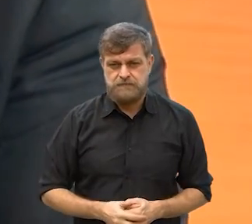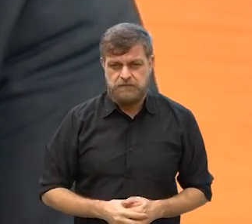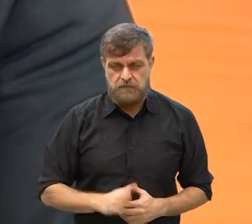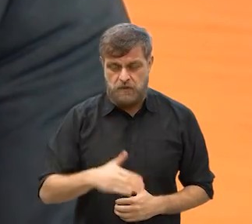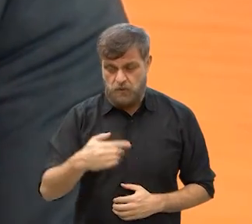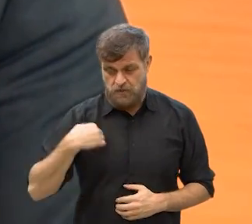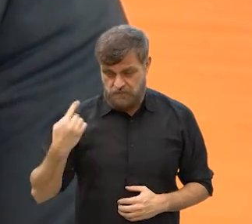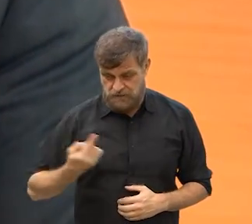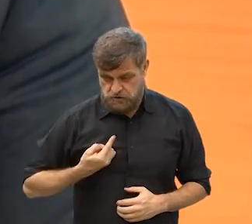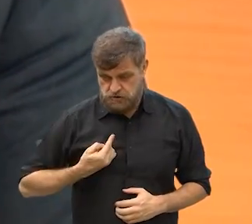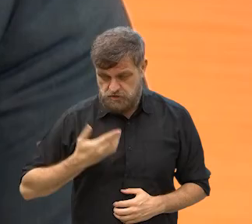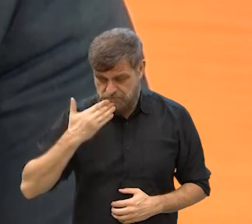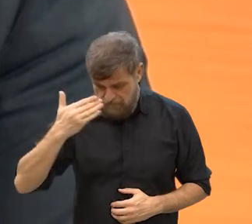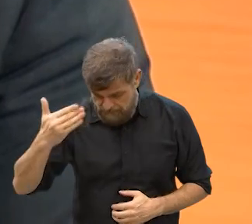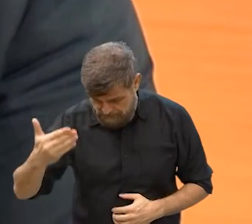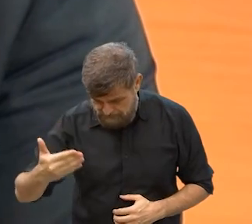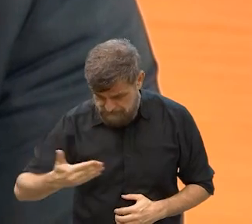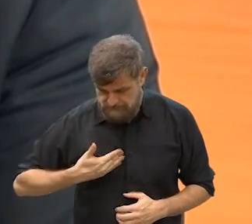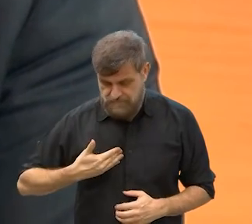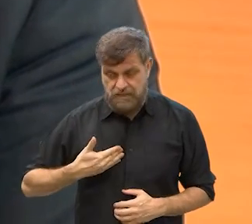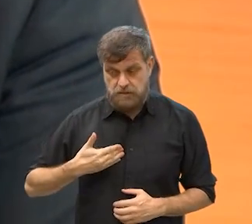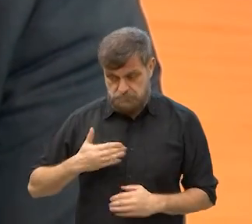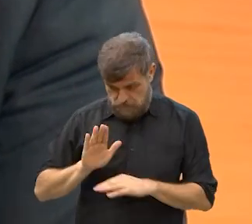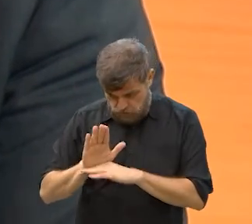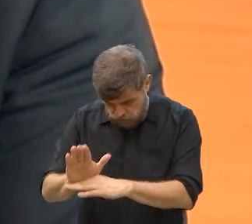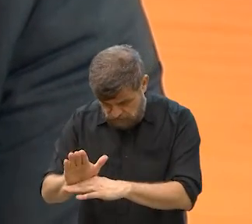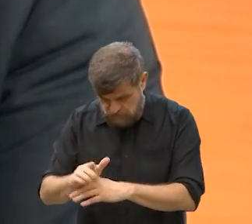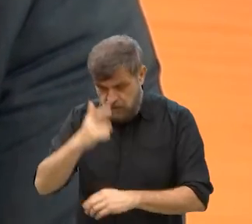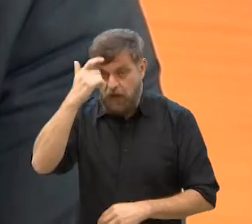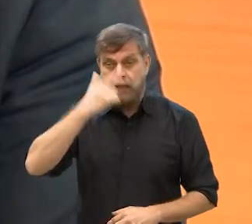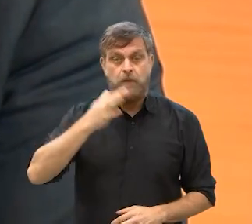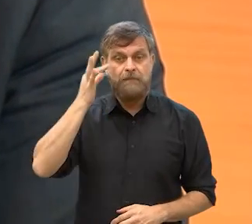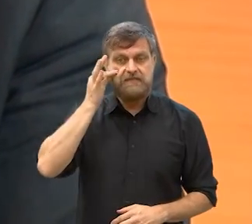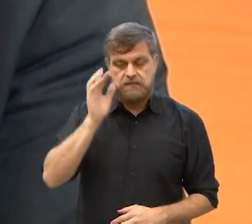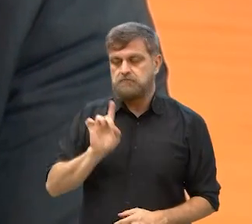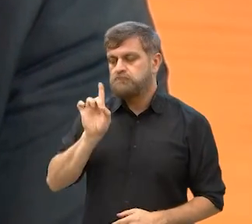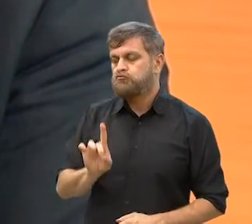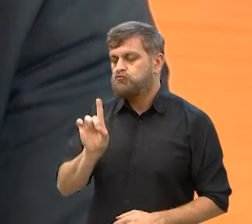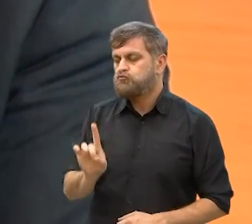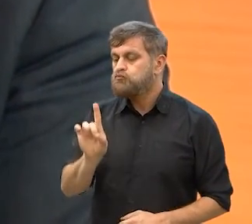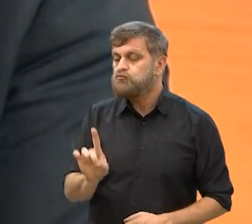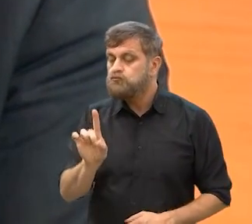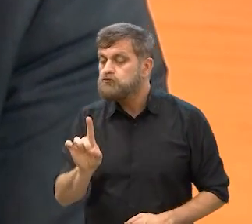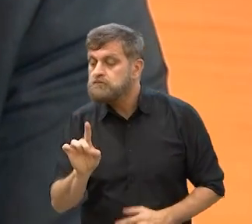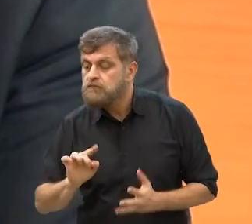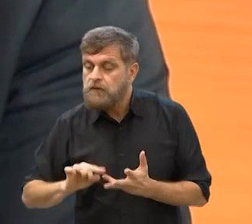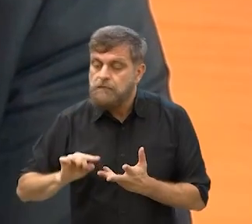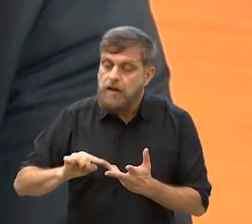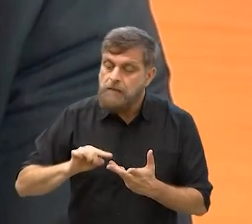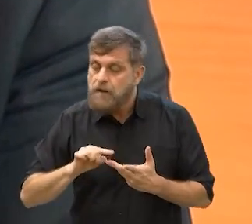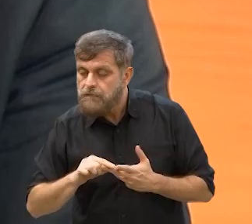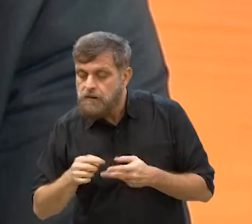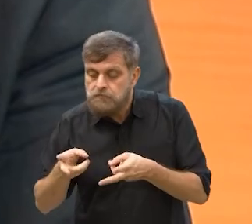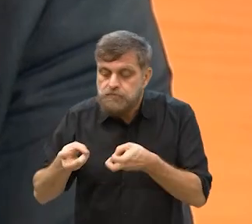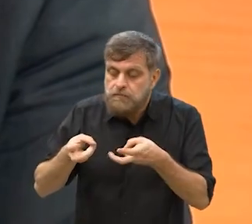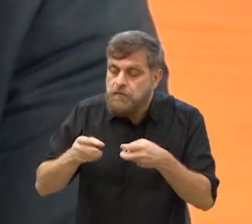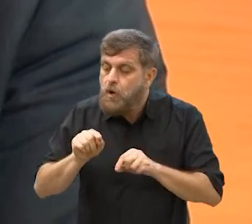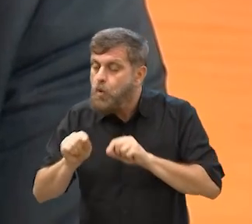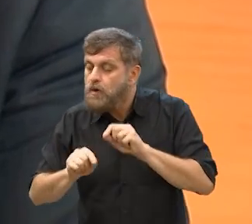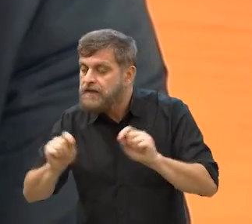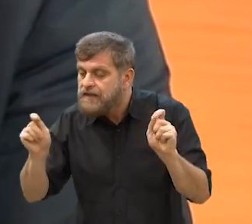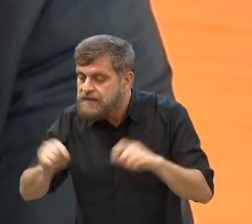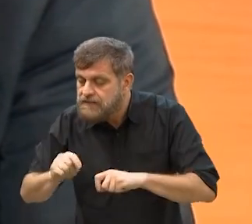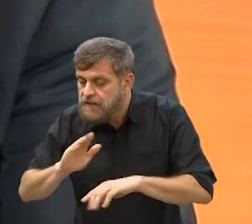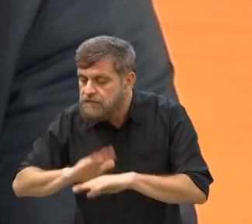nós recebemos a demanda, a gente vai no local e ali a gente já tem uma noção do que pode